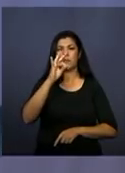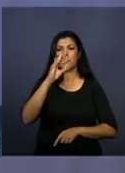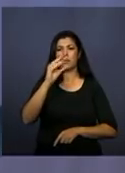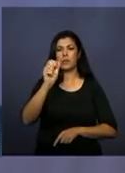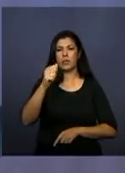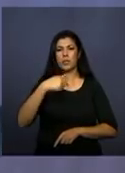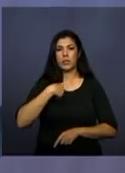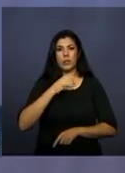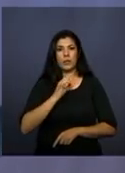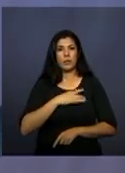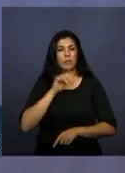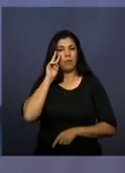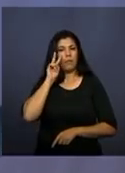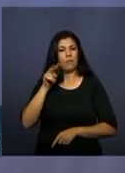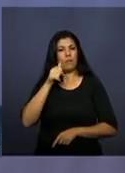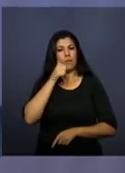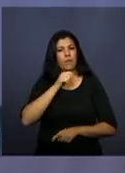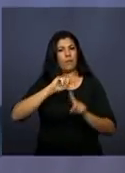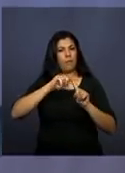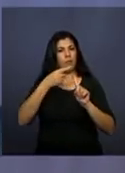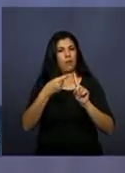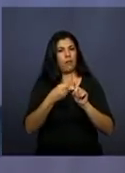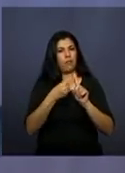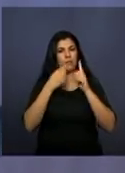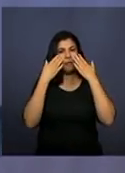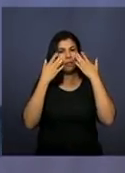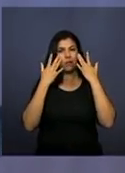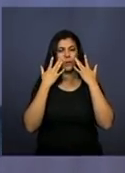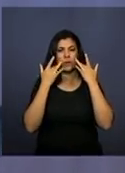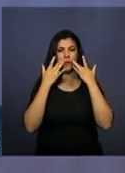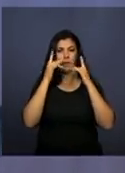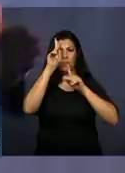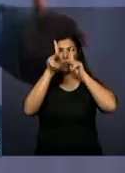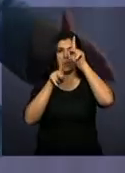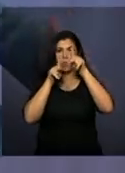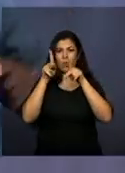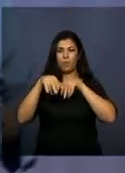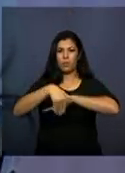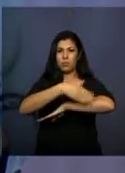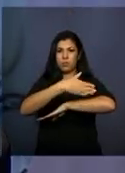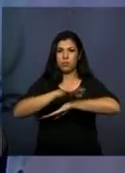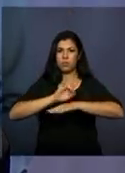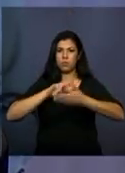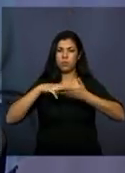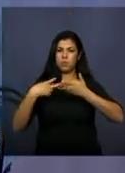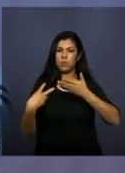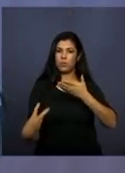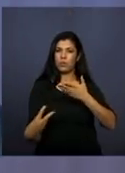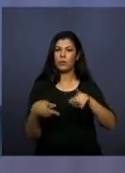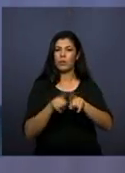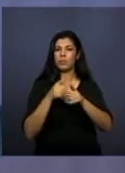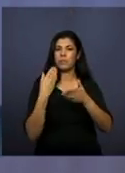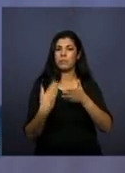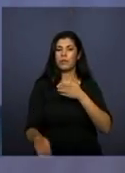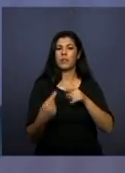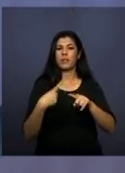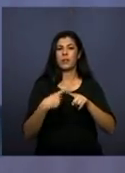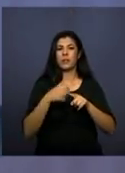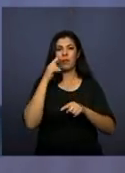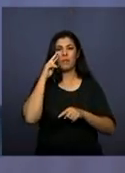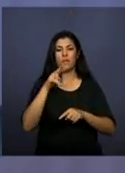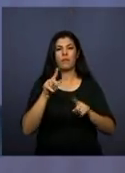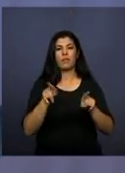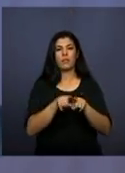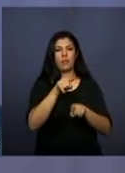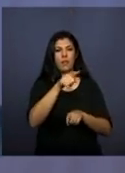da moça grávida da população de rua cair e perder a criança, porque ela está com uma barriga,